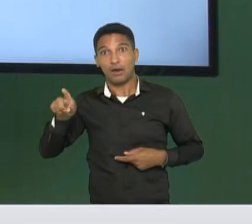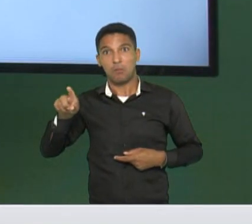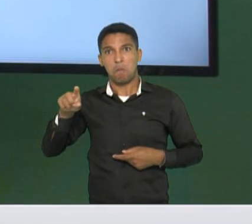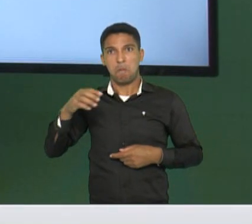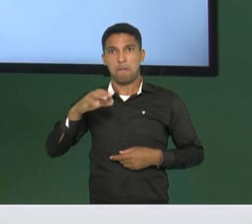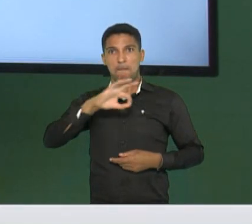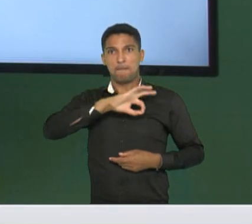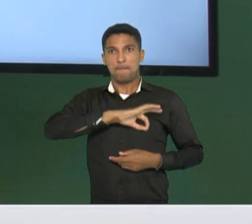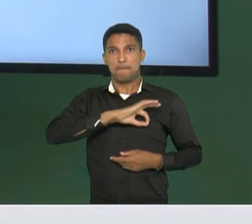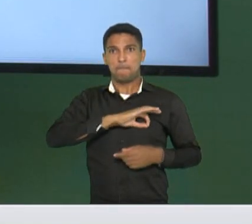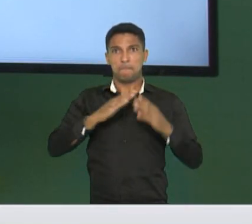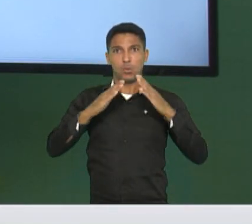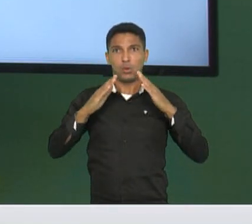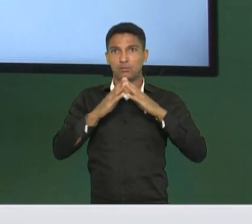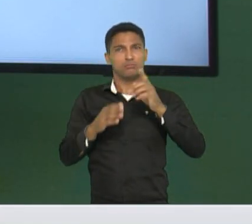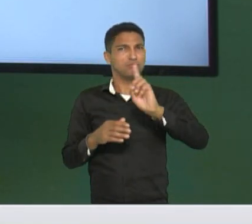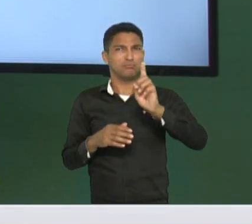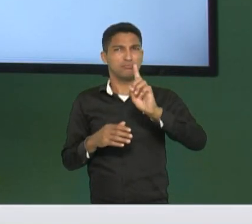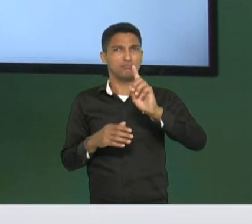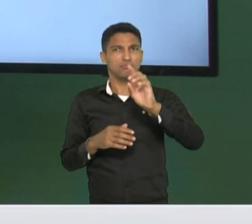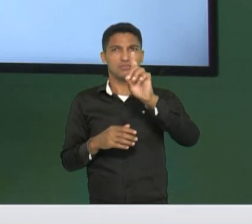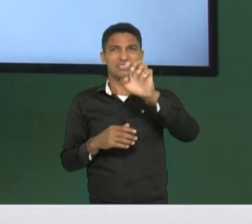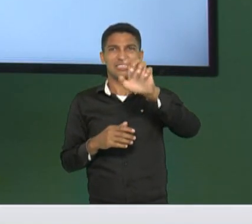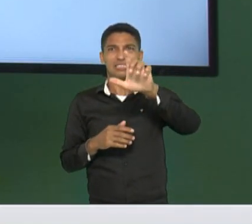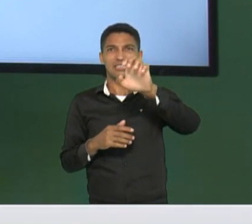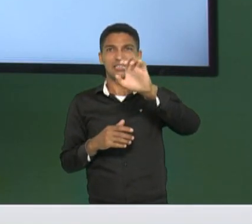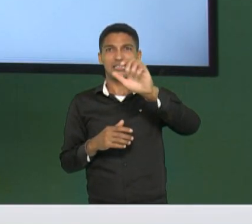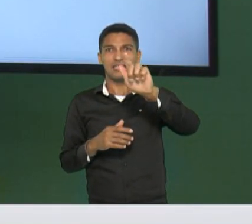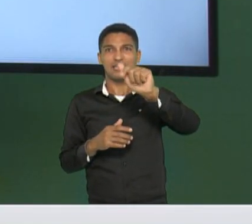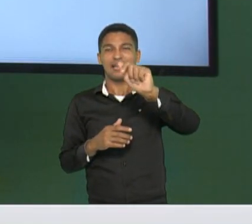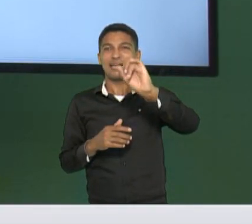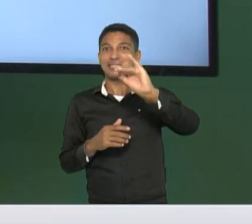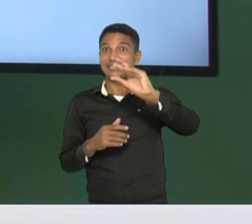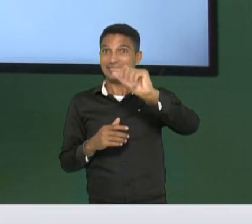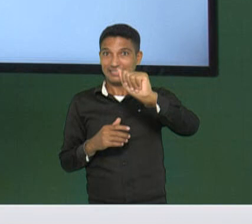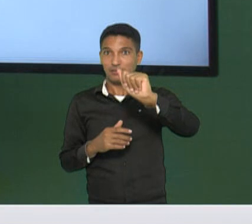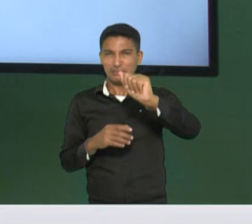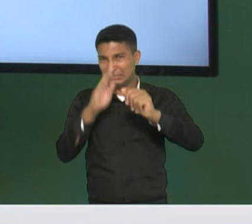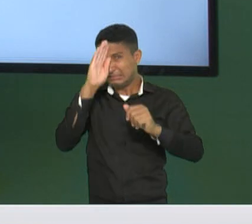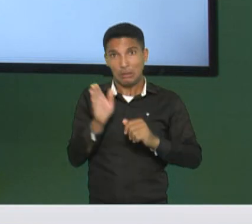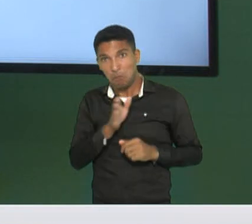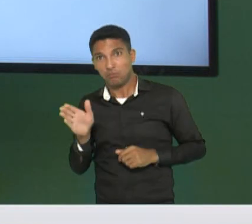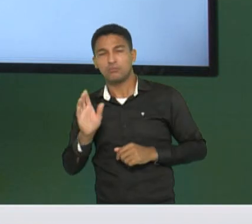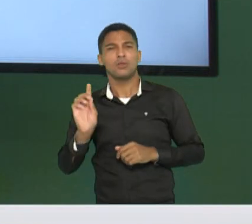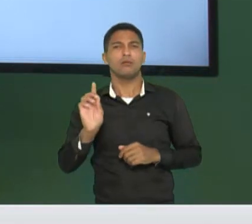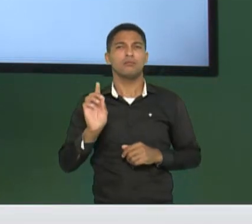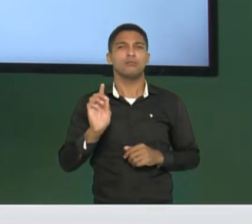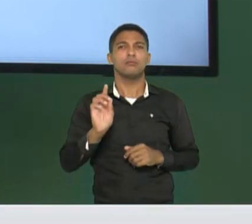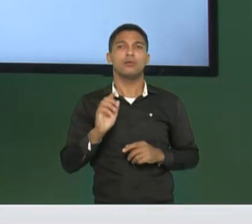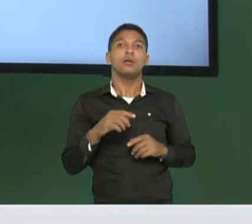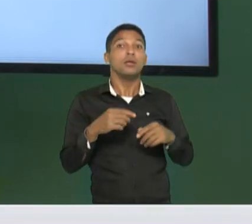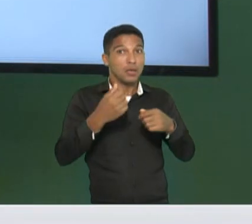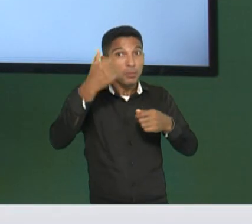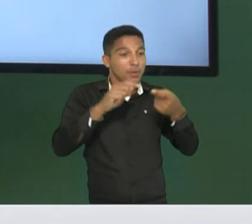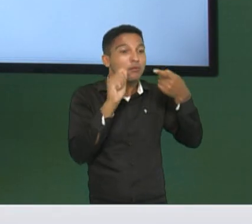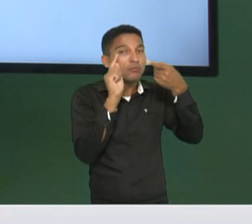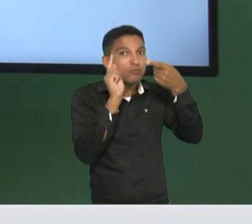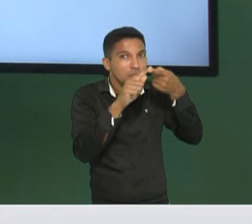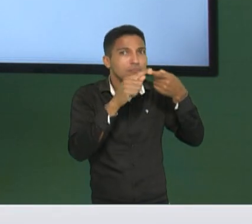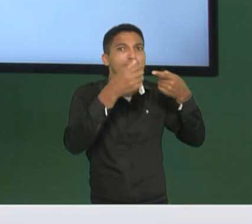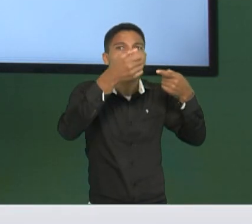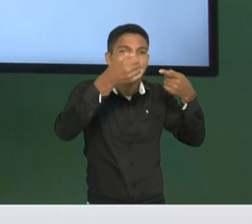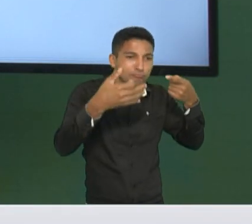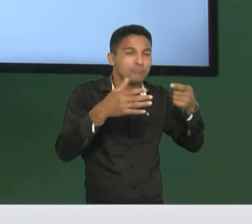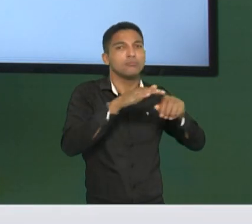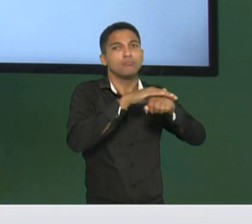Primeiro conversa, depois uma conversa um pouco mais firme. Em terceiro lugar, se houver necessidade, faz um boletim de ocorrência daí,